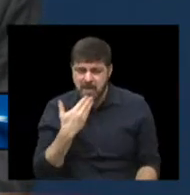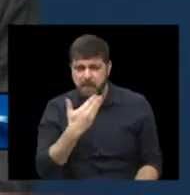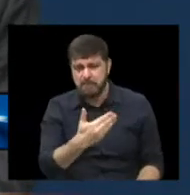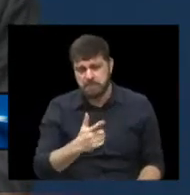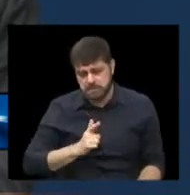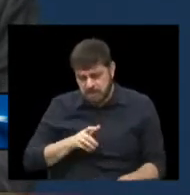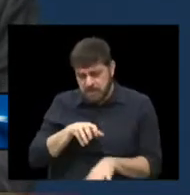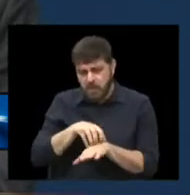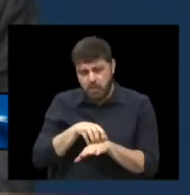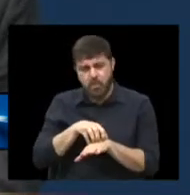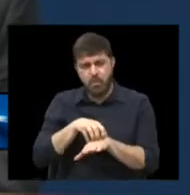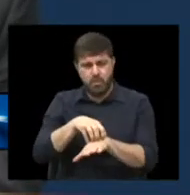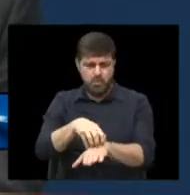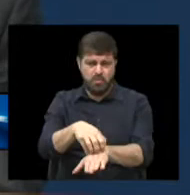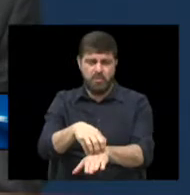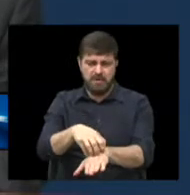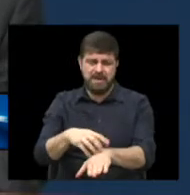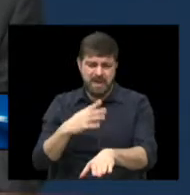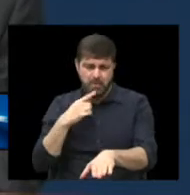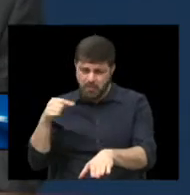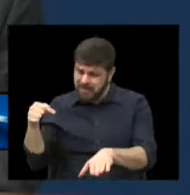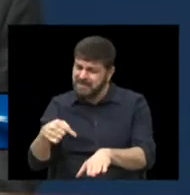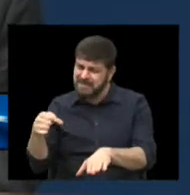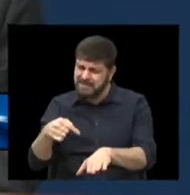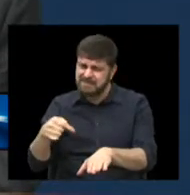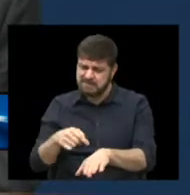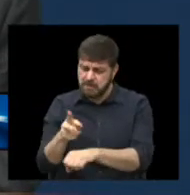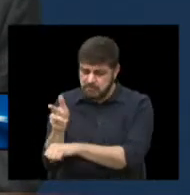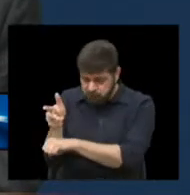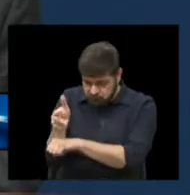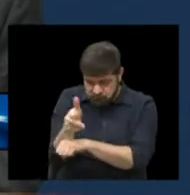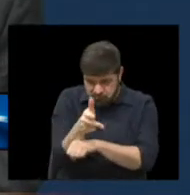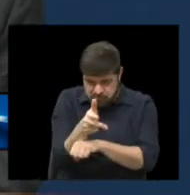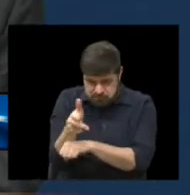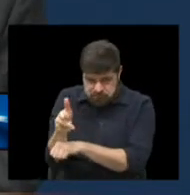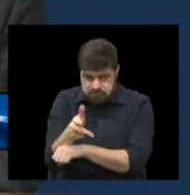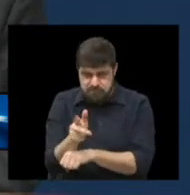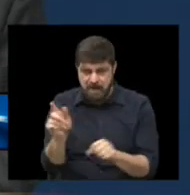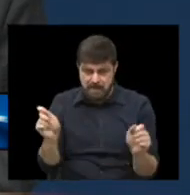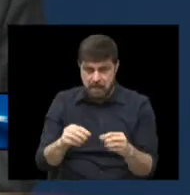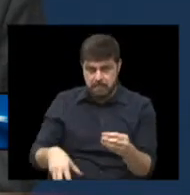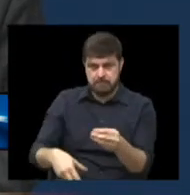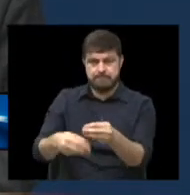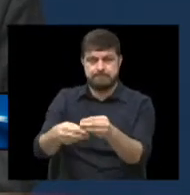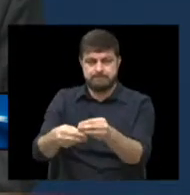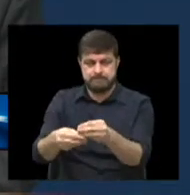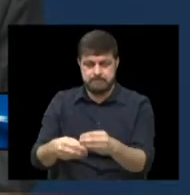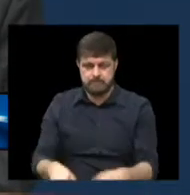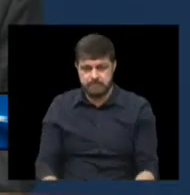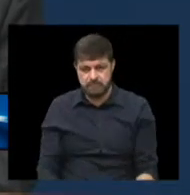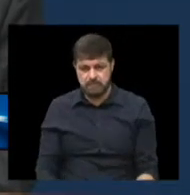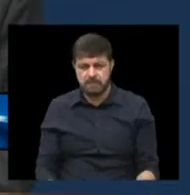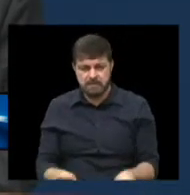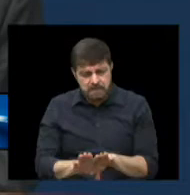ônibus, que eu conheço muito e sei que ele pode agregar, mas